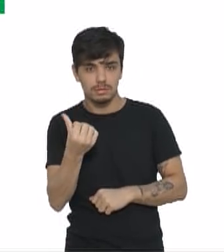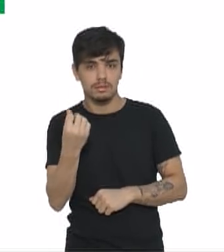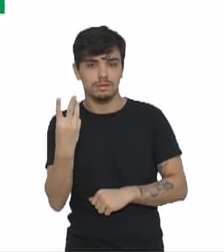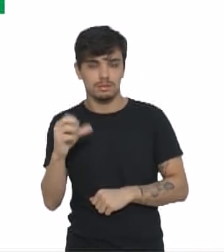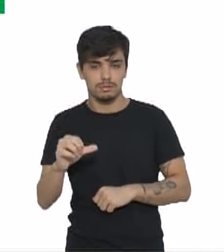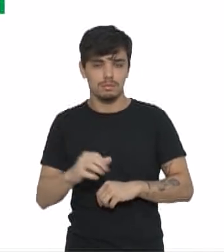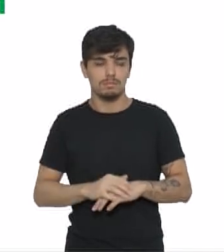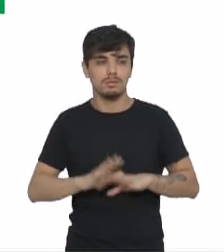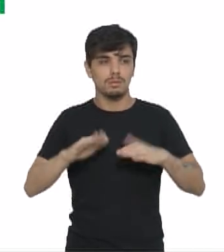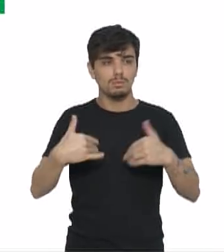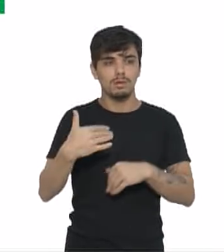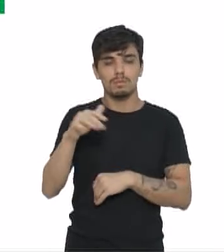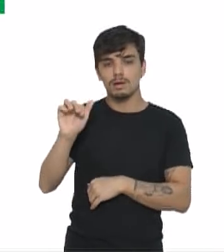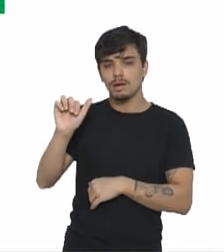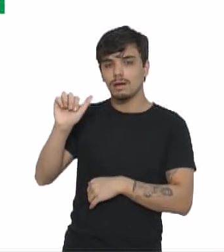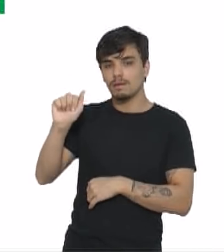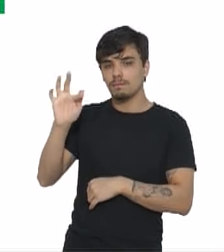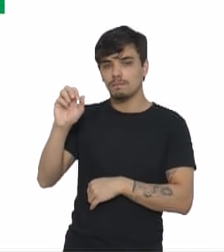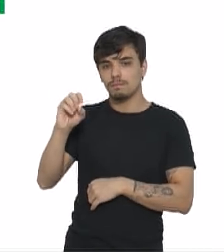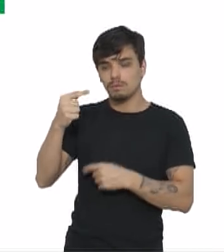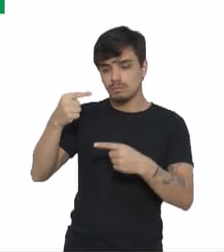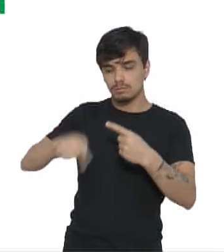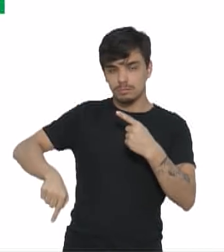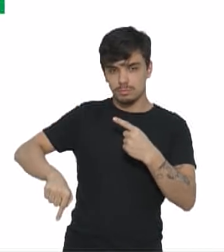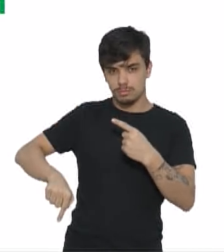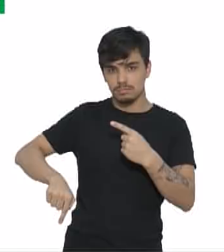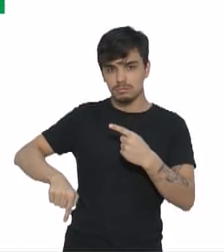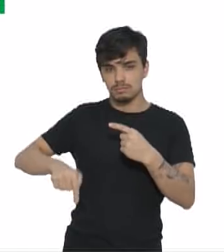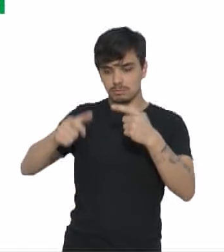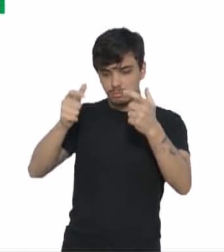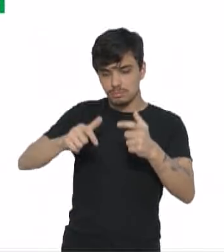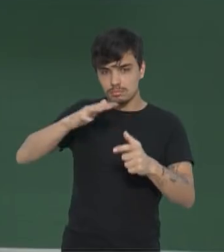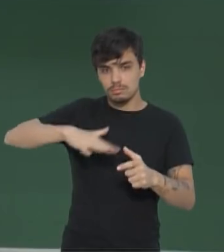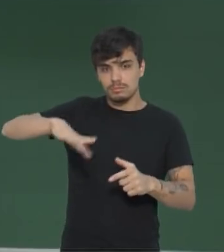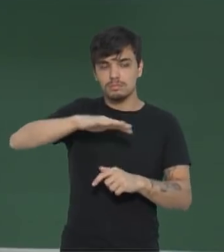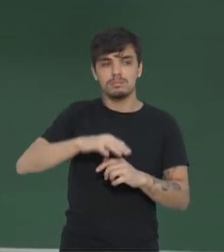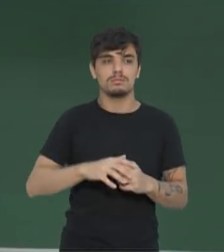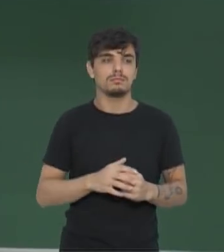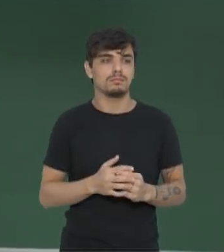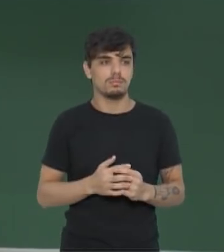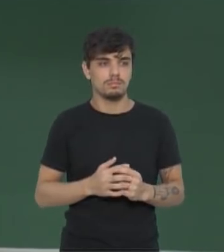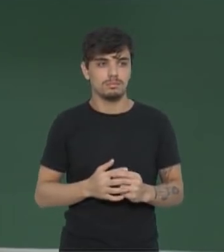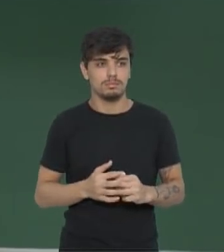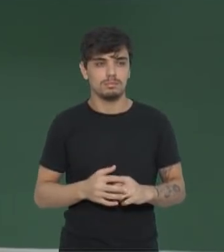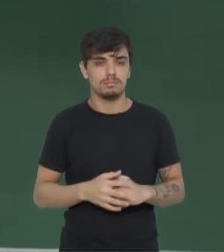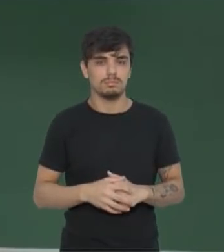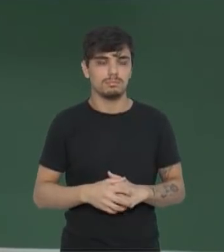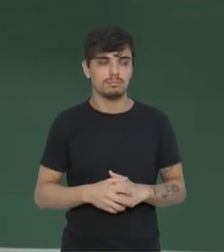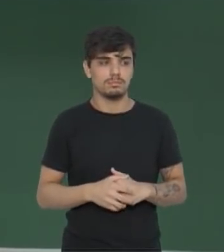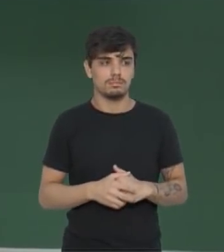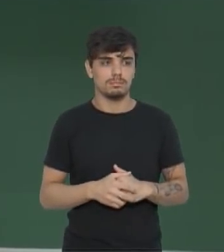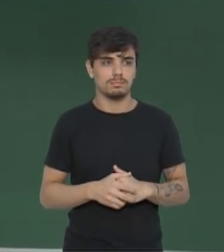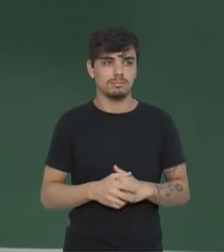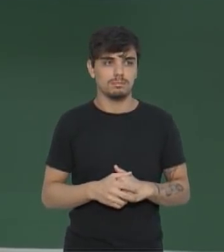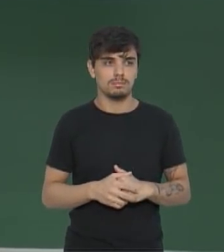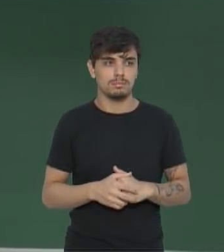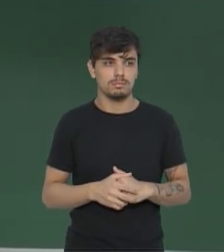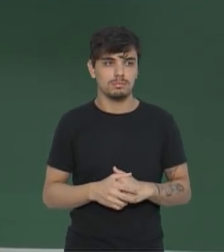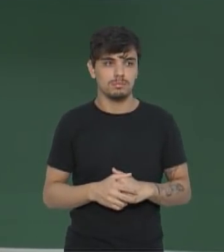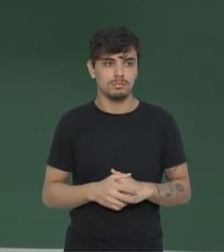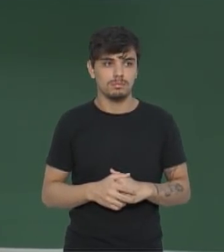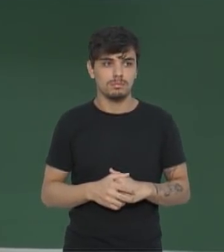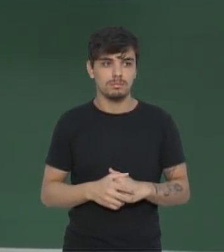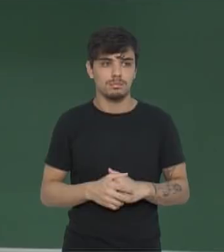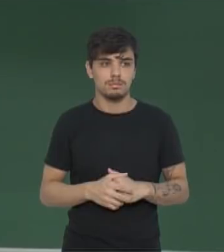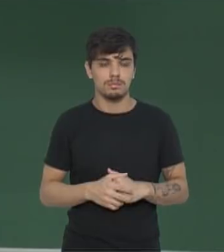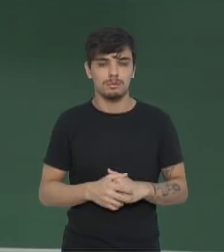de Henriques rompe com o Reino de Leão e Castela. Parabéns, galerinha. Mandaram, supimpa. Vocês